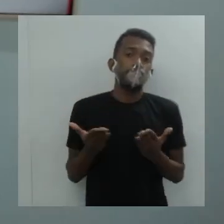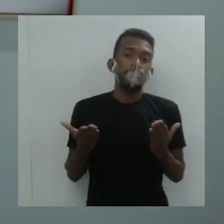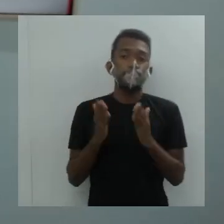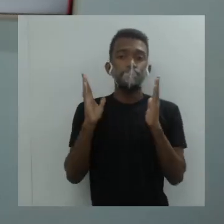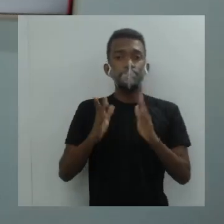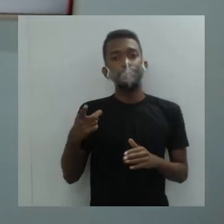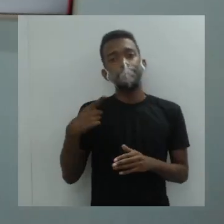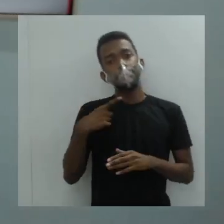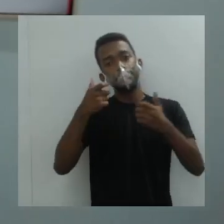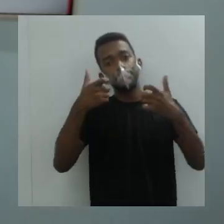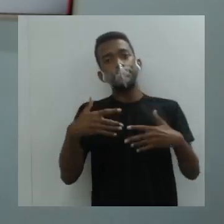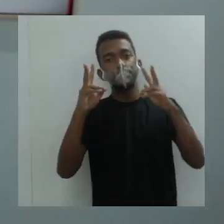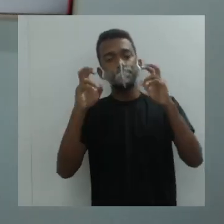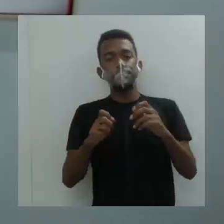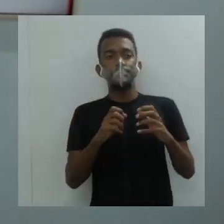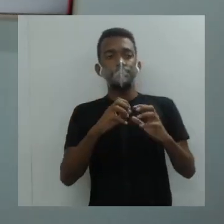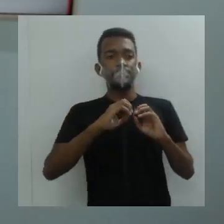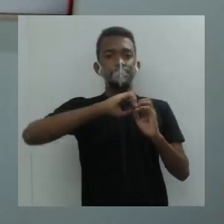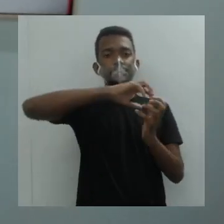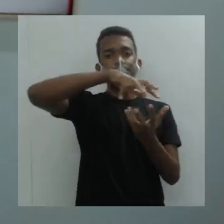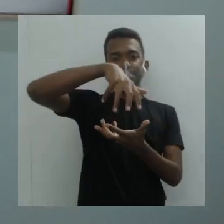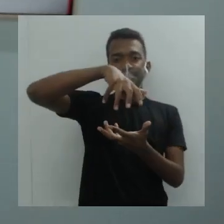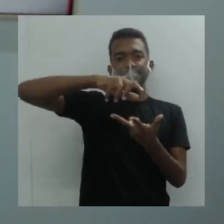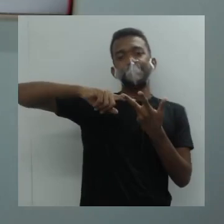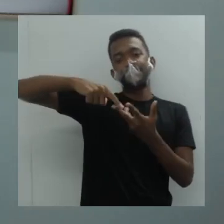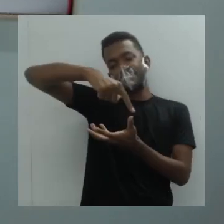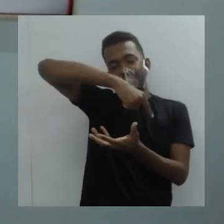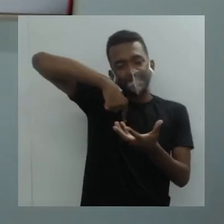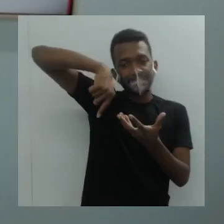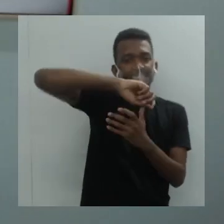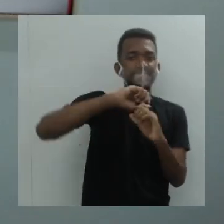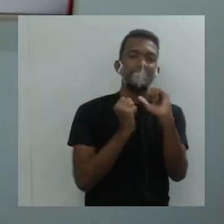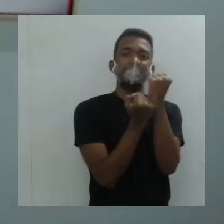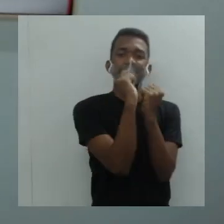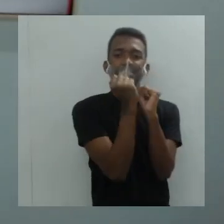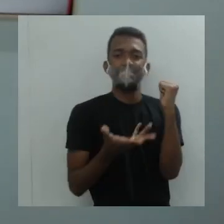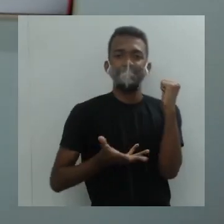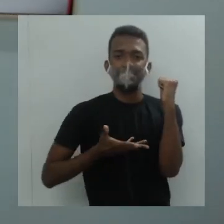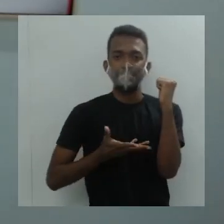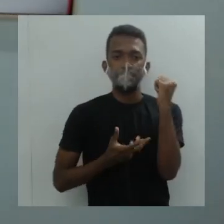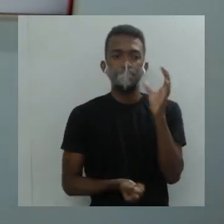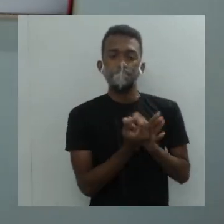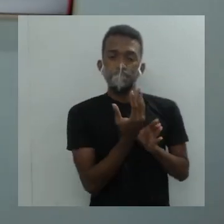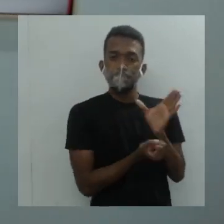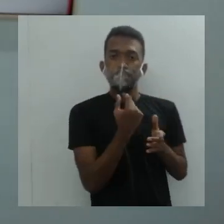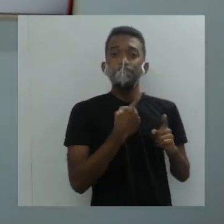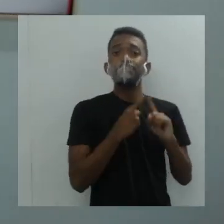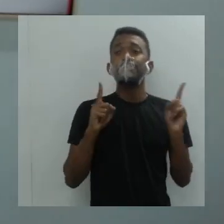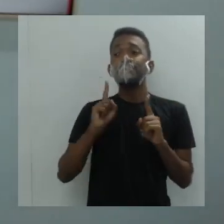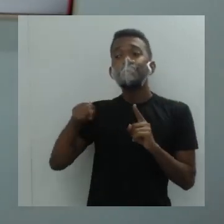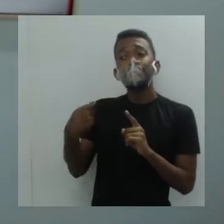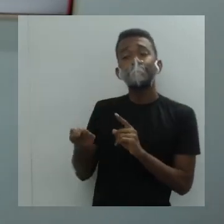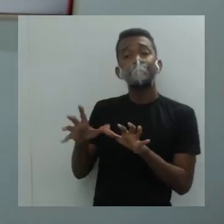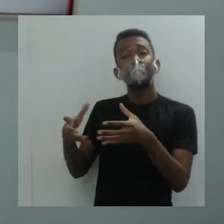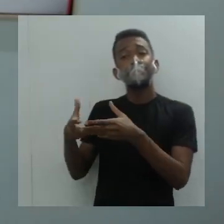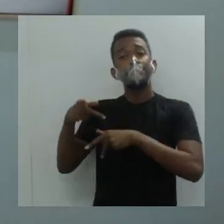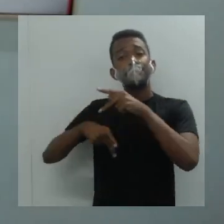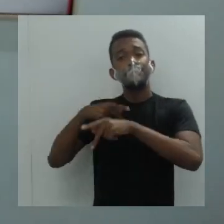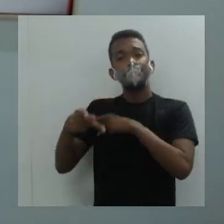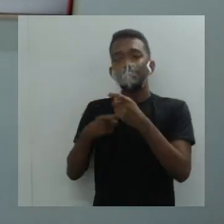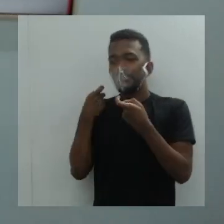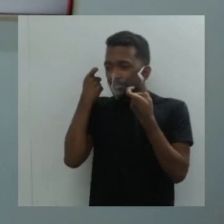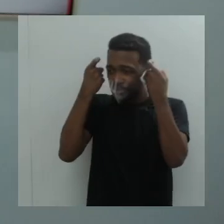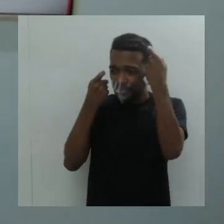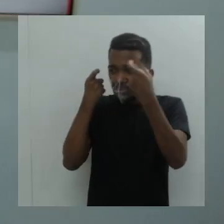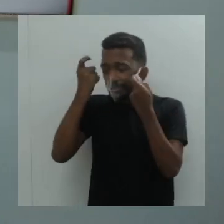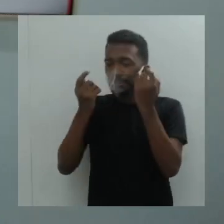gente fala de globalização, de atividade industrial, mas fala de uma população que se preocupa